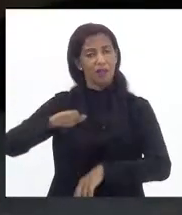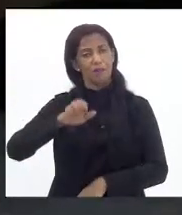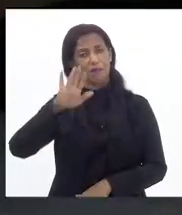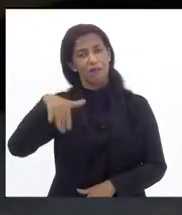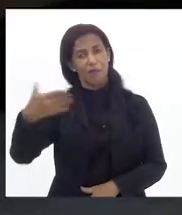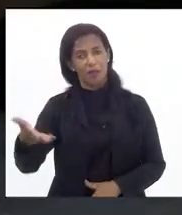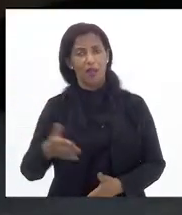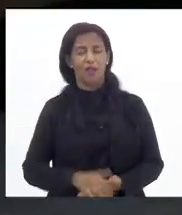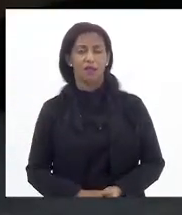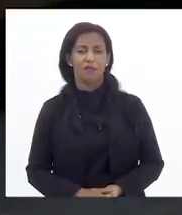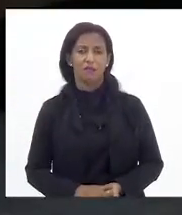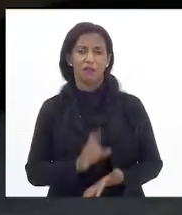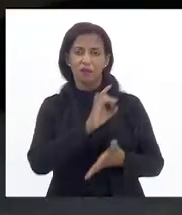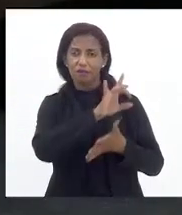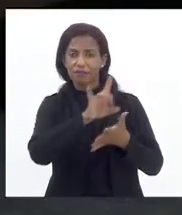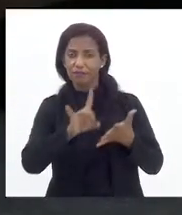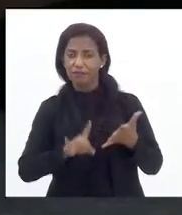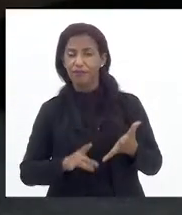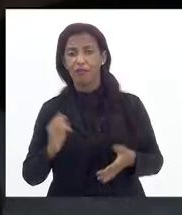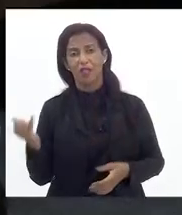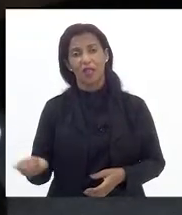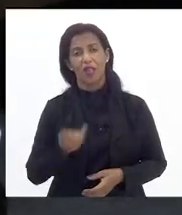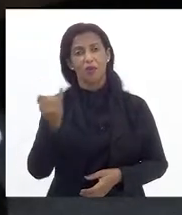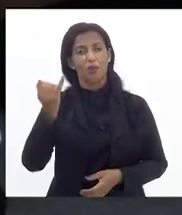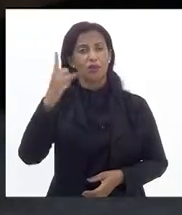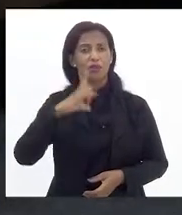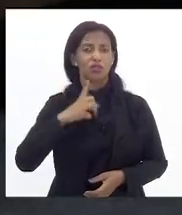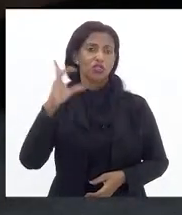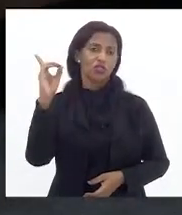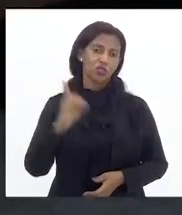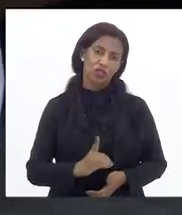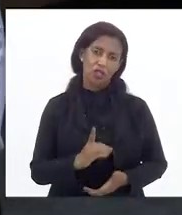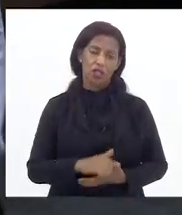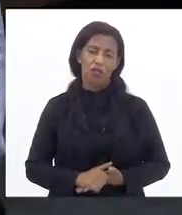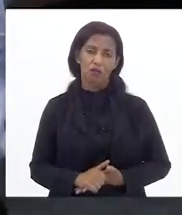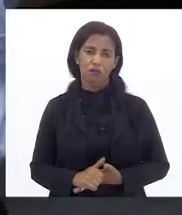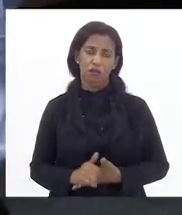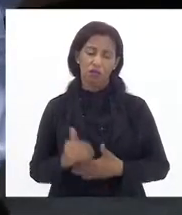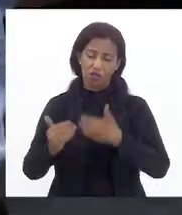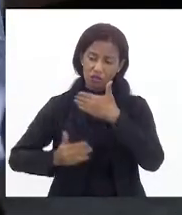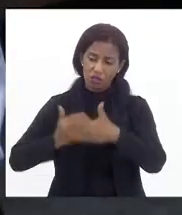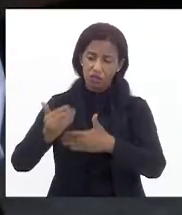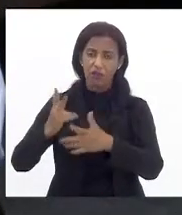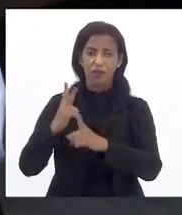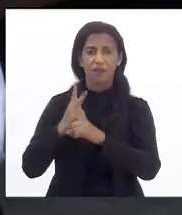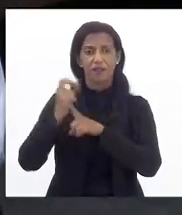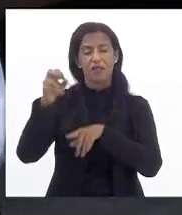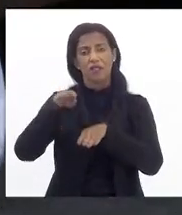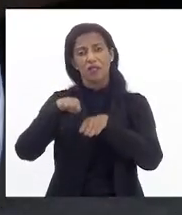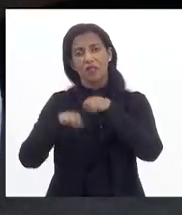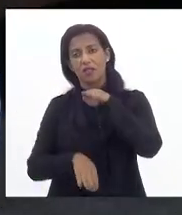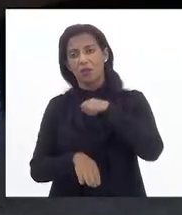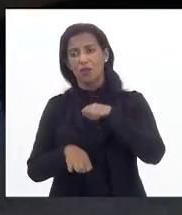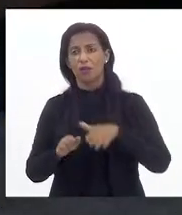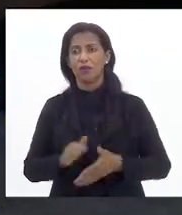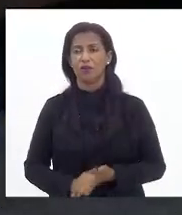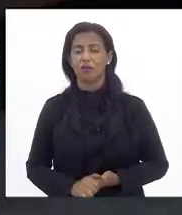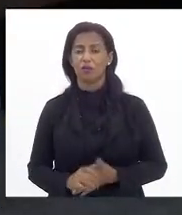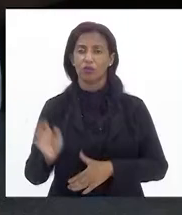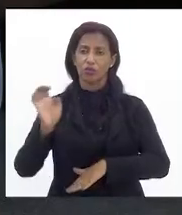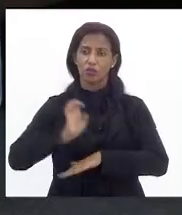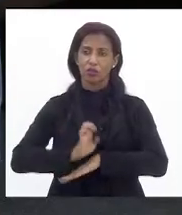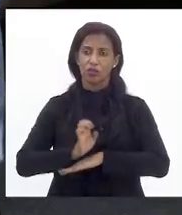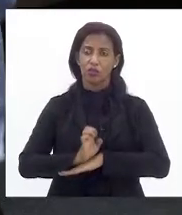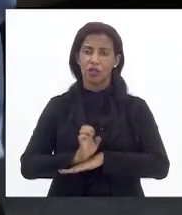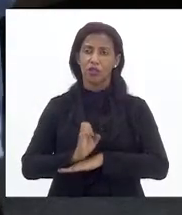essa essa questão é importante manter direito a gente só vai vencer as desigualdades ver se